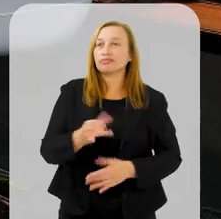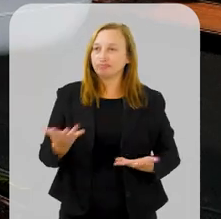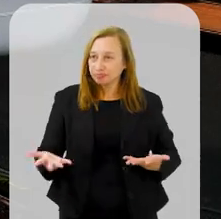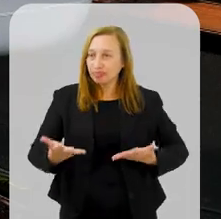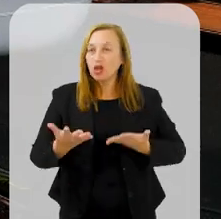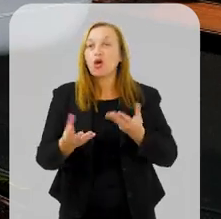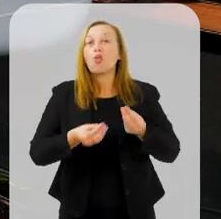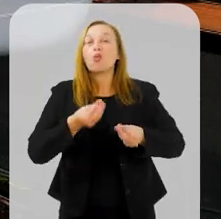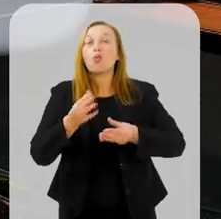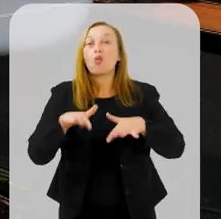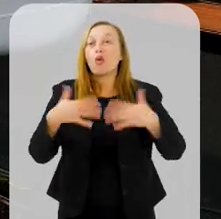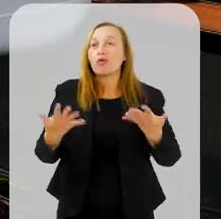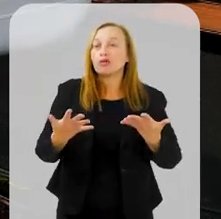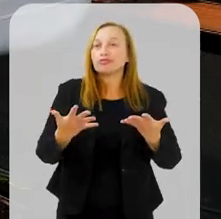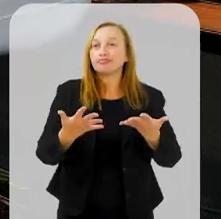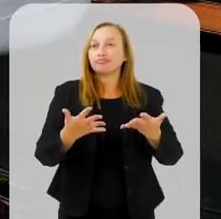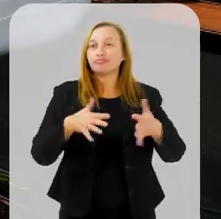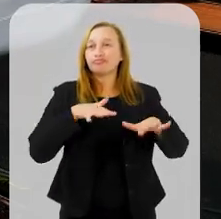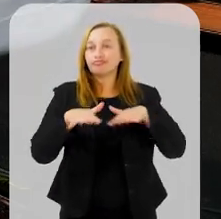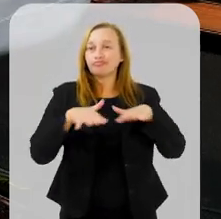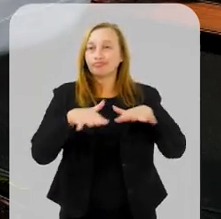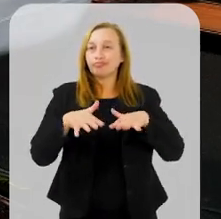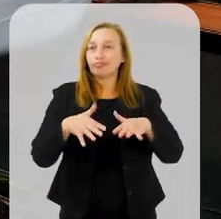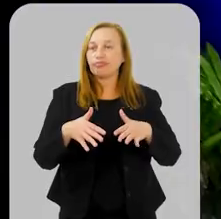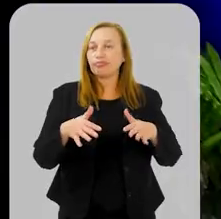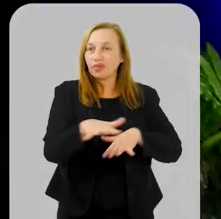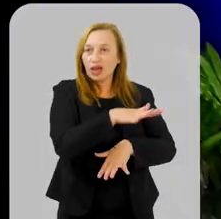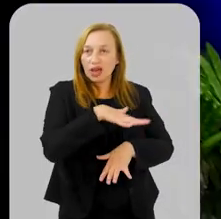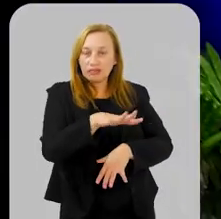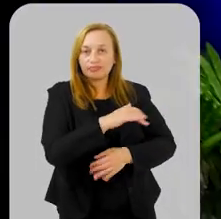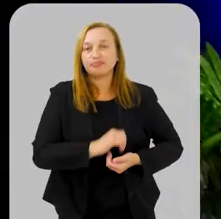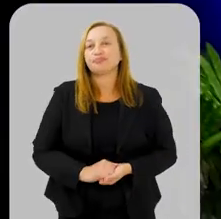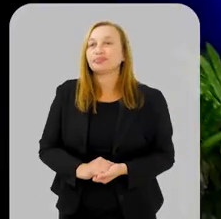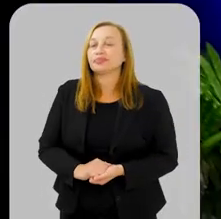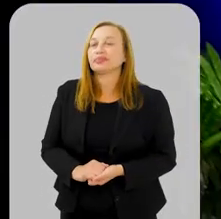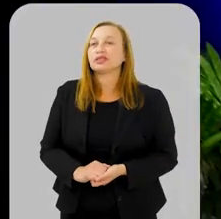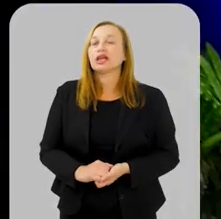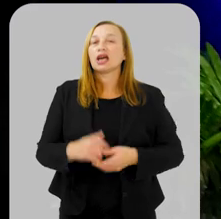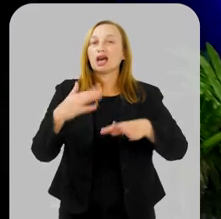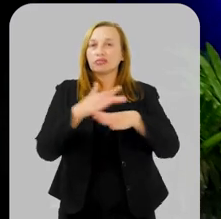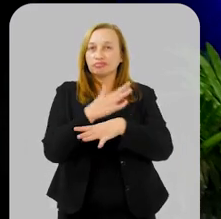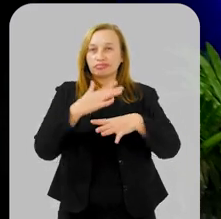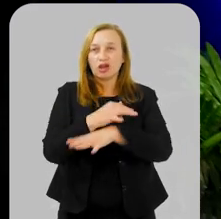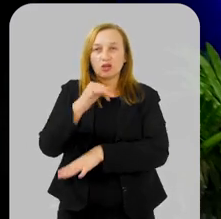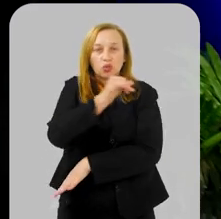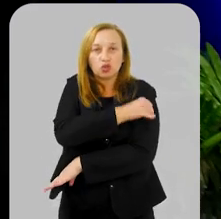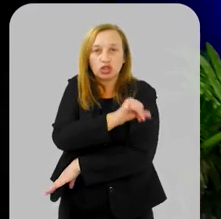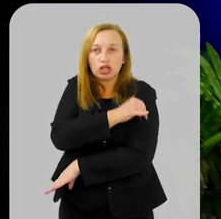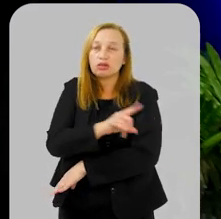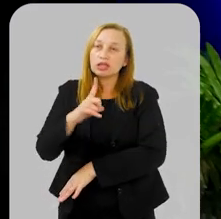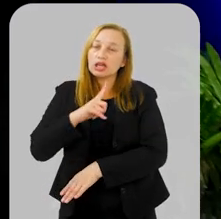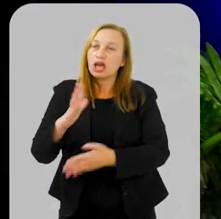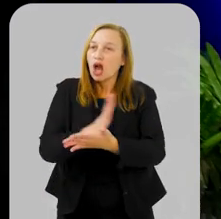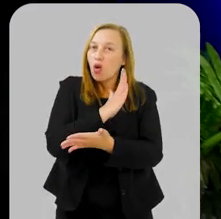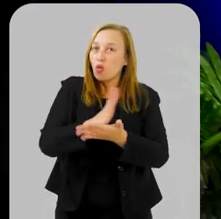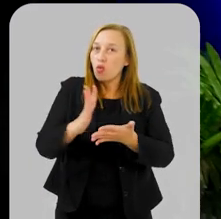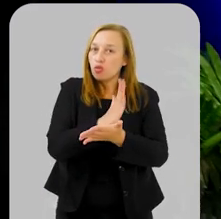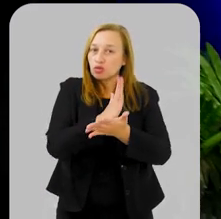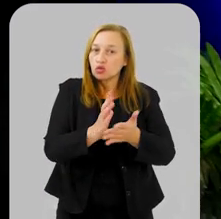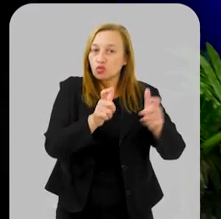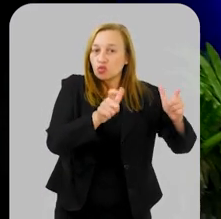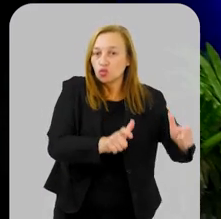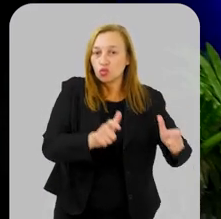ali naquela área de movimentação? Olha, a cidade do Rio de Janeiro tem